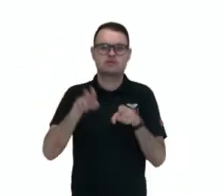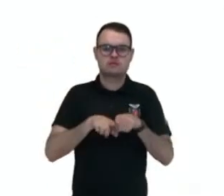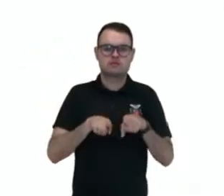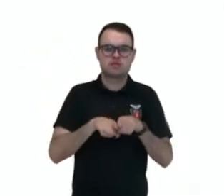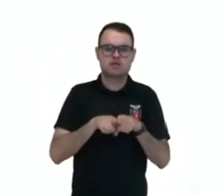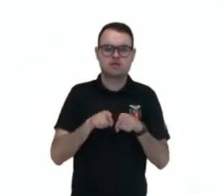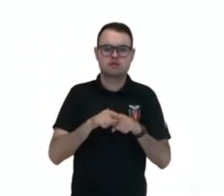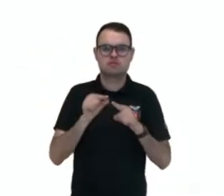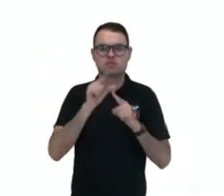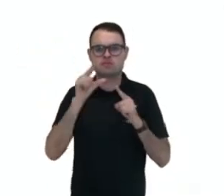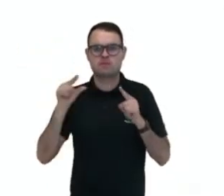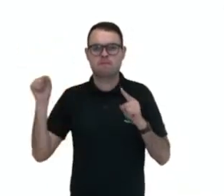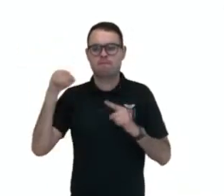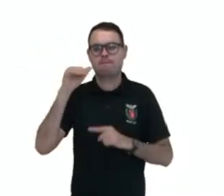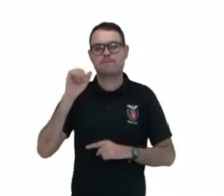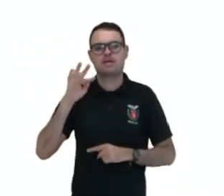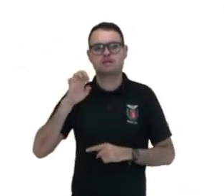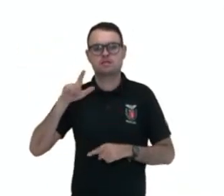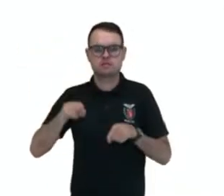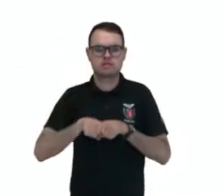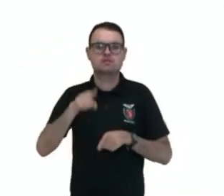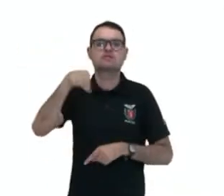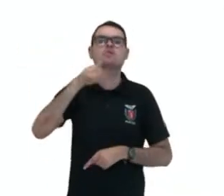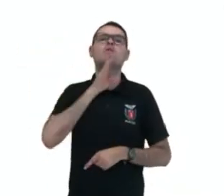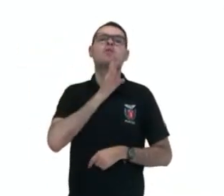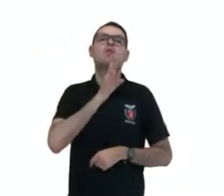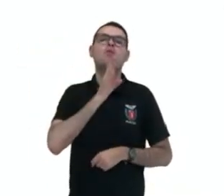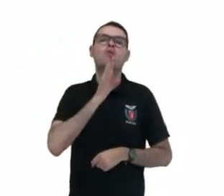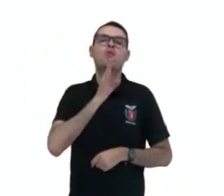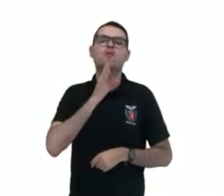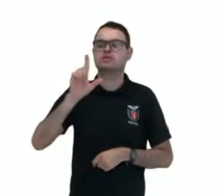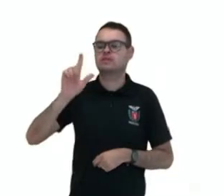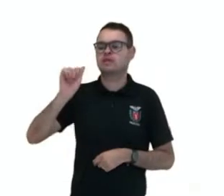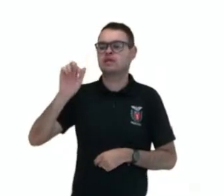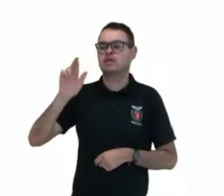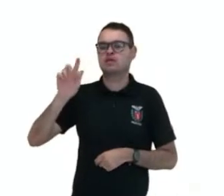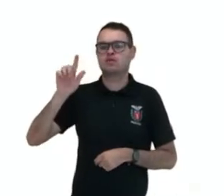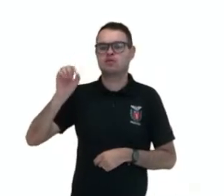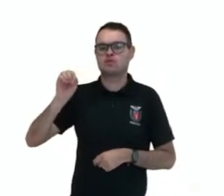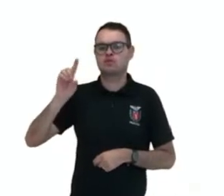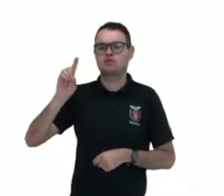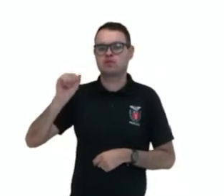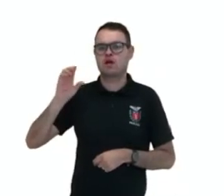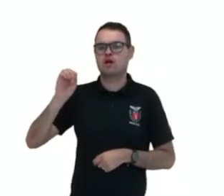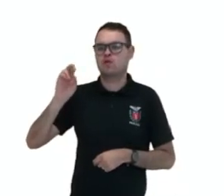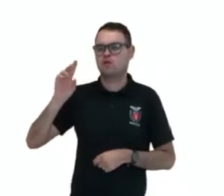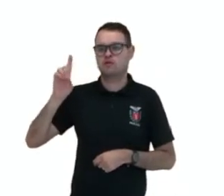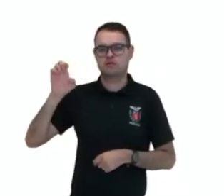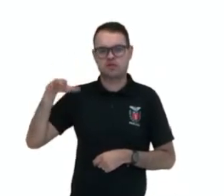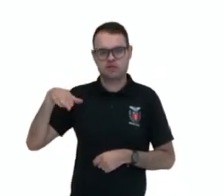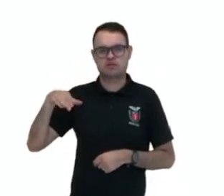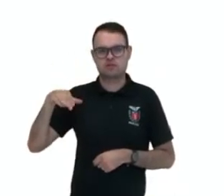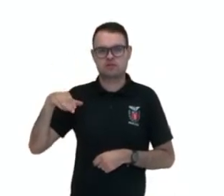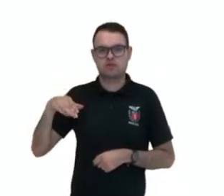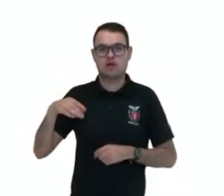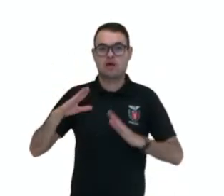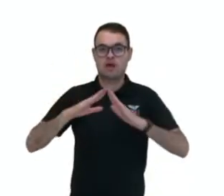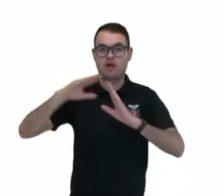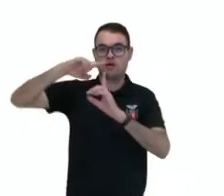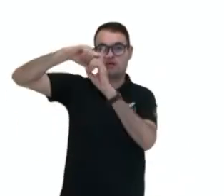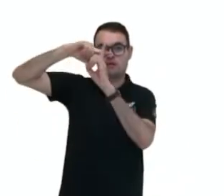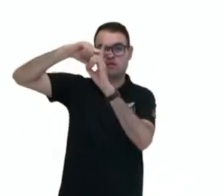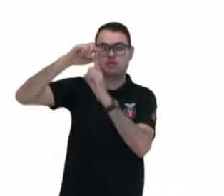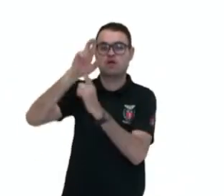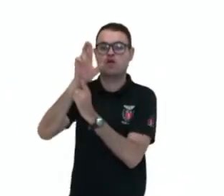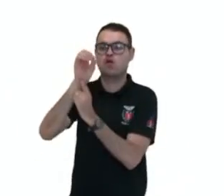trabalhos. E quem conhece o Largo da Ordem, quem conhece na capital paranaense, em Curitiba, a Igreja do Rosário,